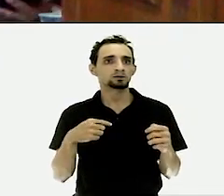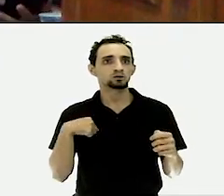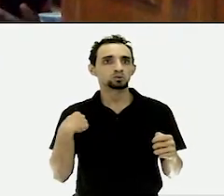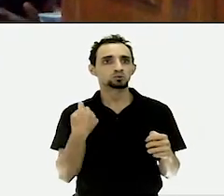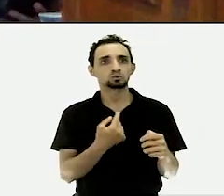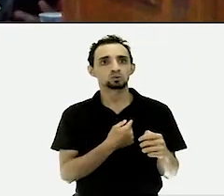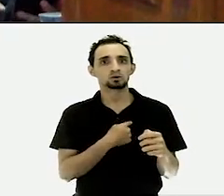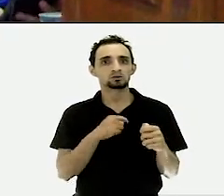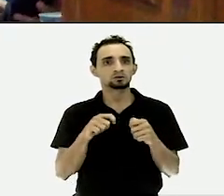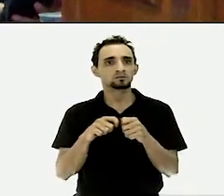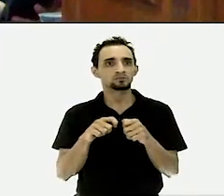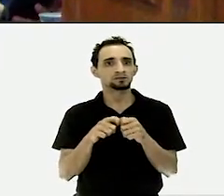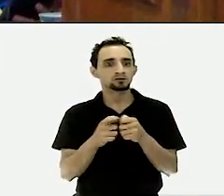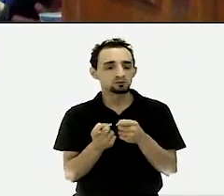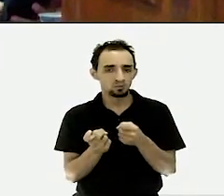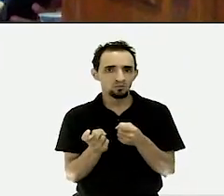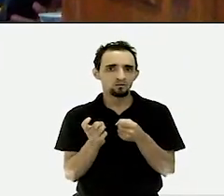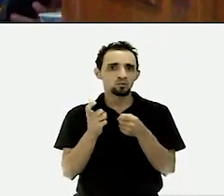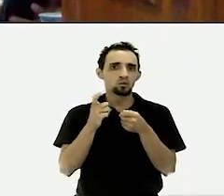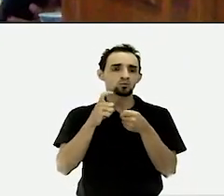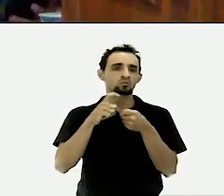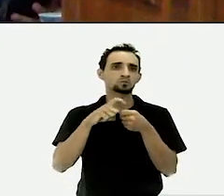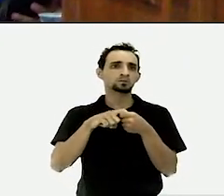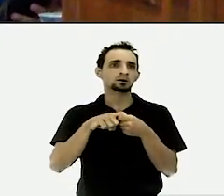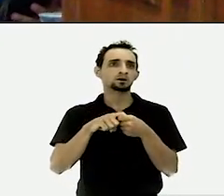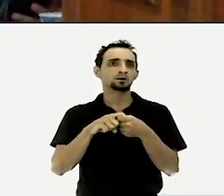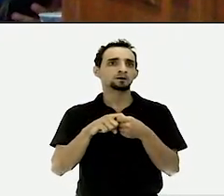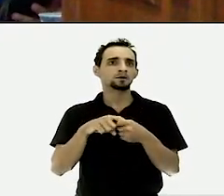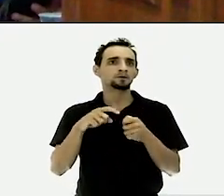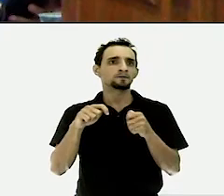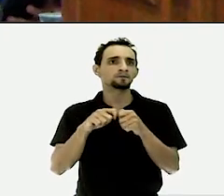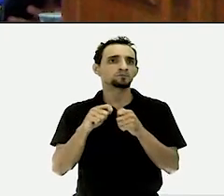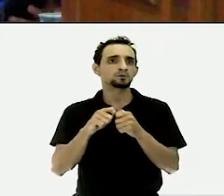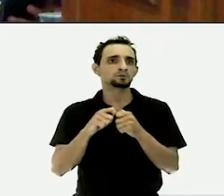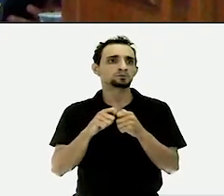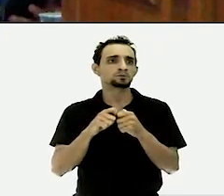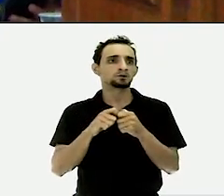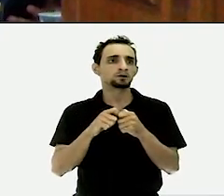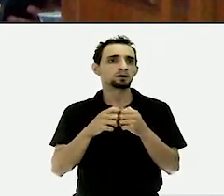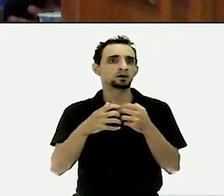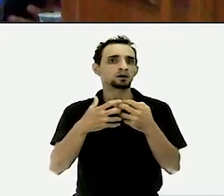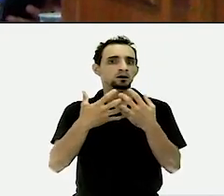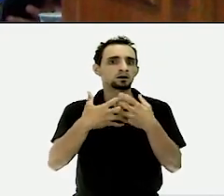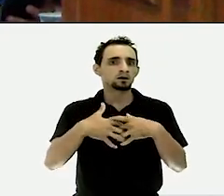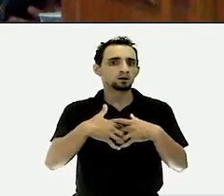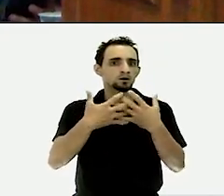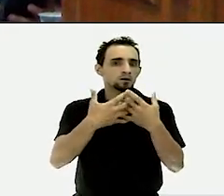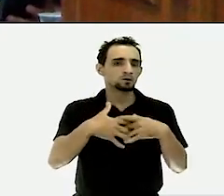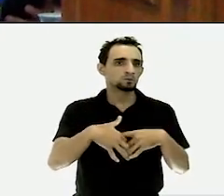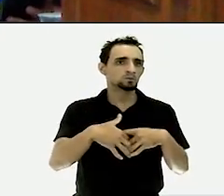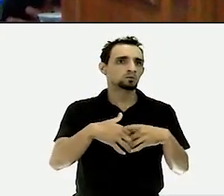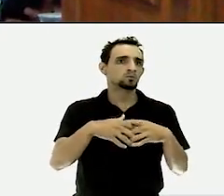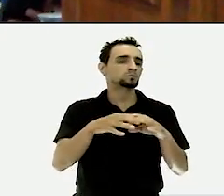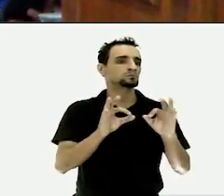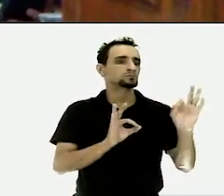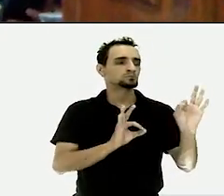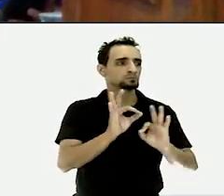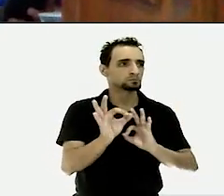totalmente desatualizado. E também não pode fazer leis para prejudicar as construções antigas. Não tem como você adequar